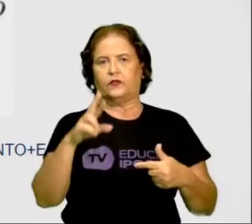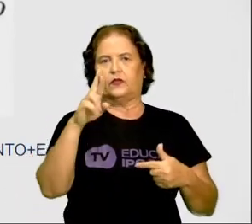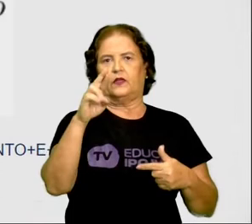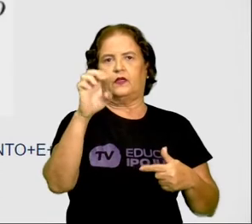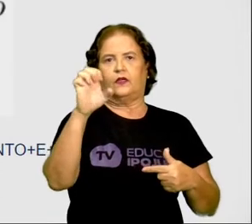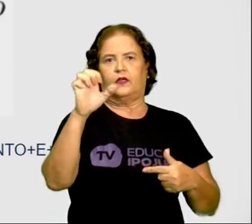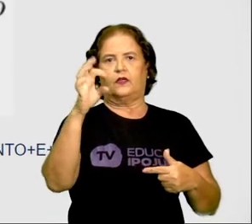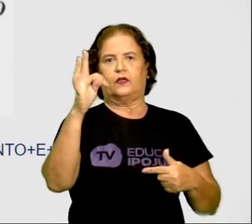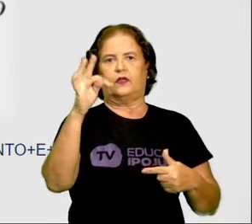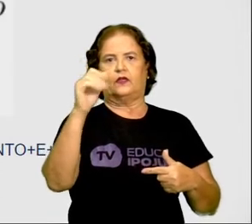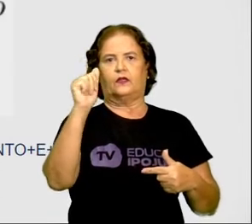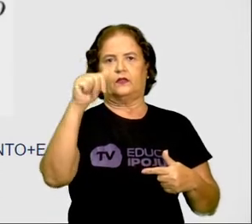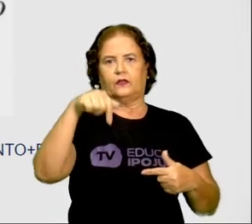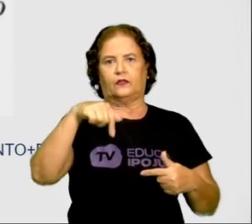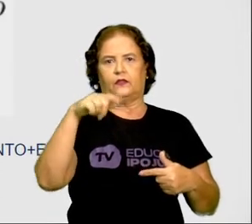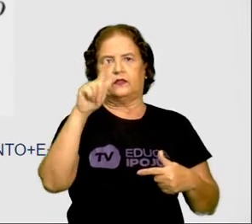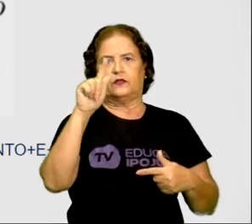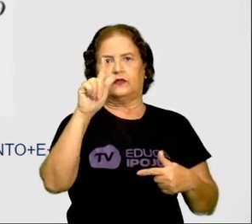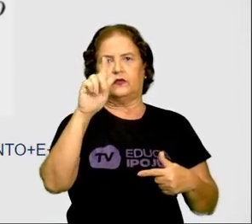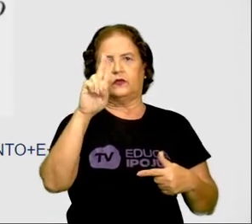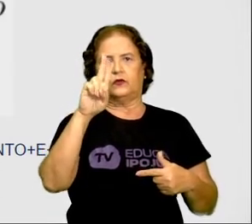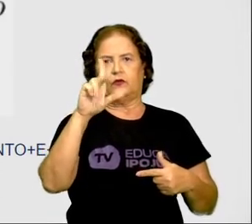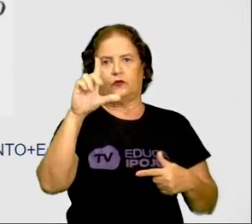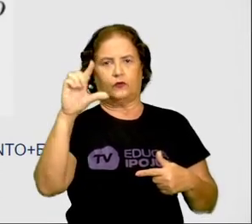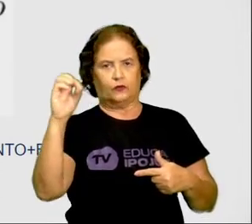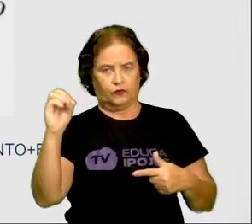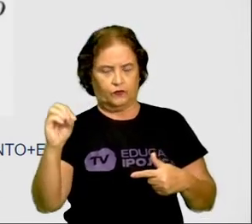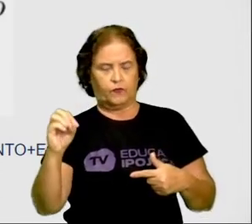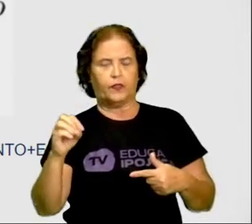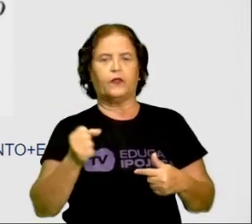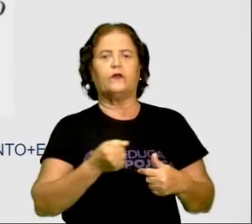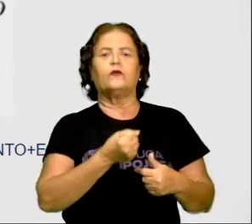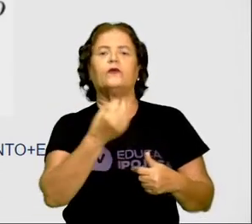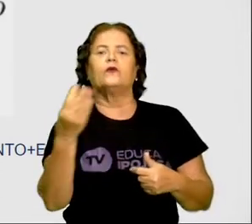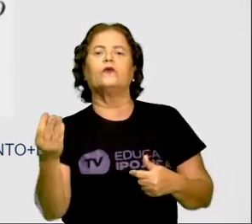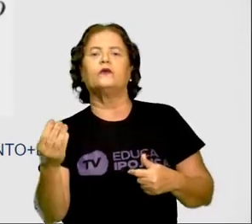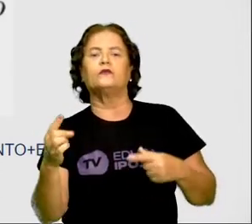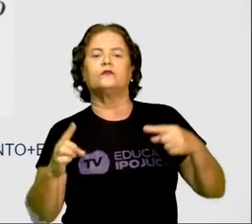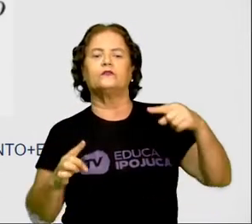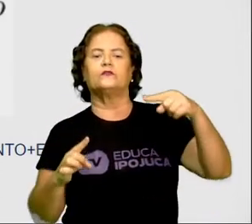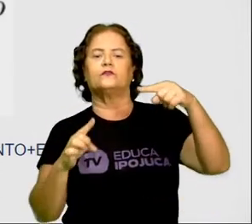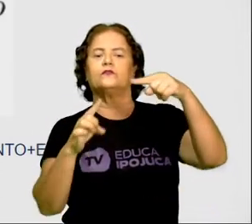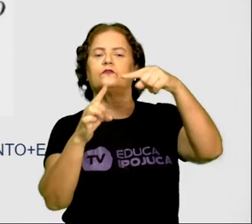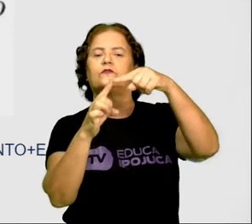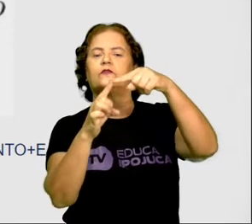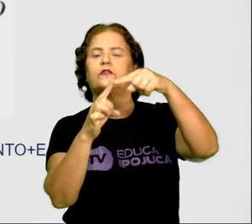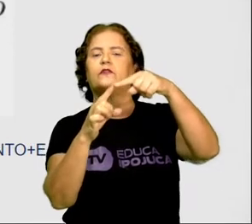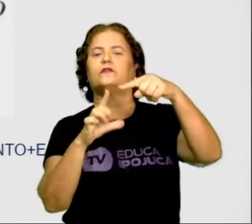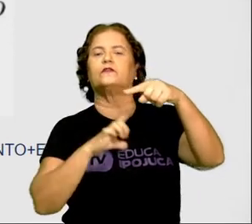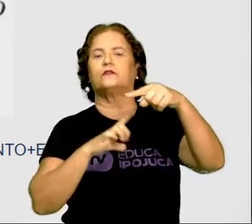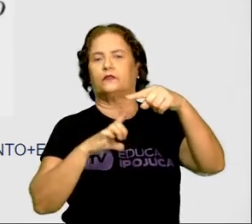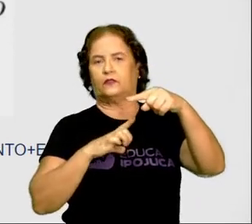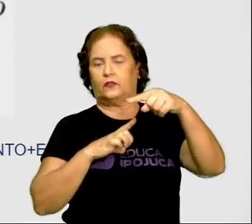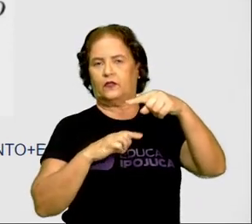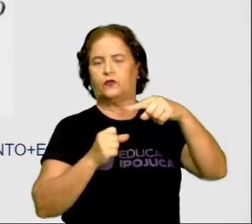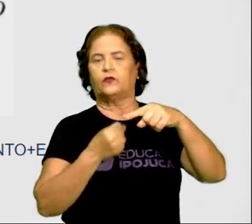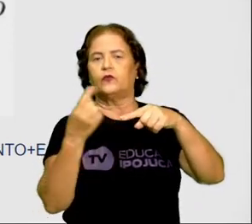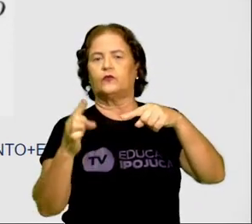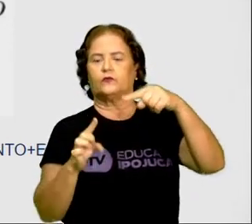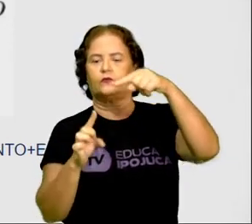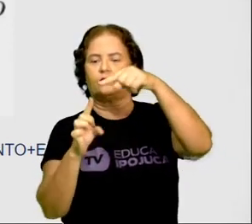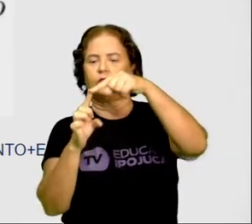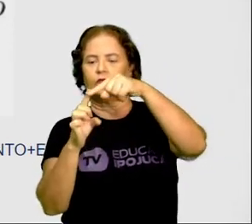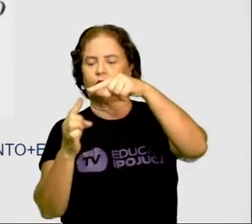aí, apresentando para vocês quantas vértices tem esse retângulo, que são os cantinhos dele. Tem quantas?